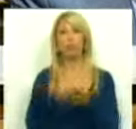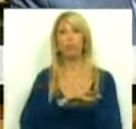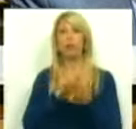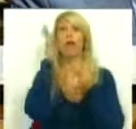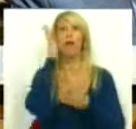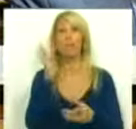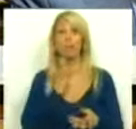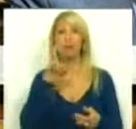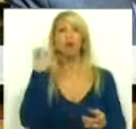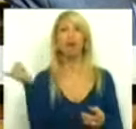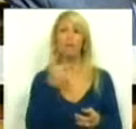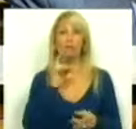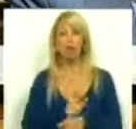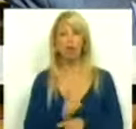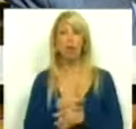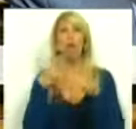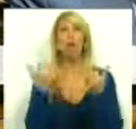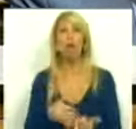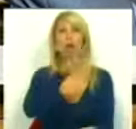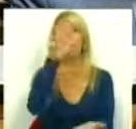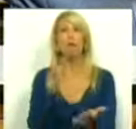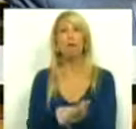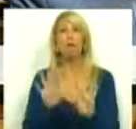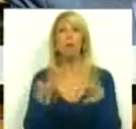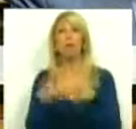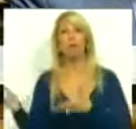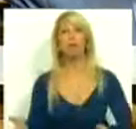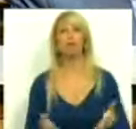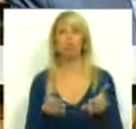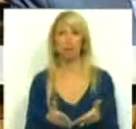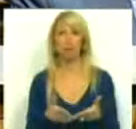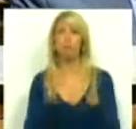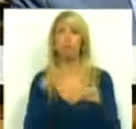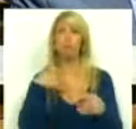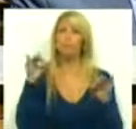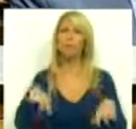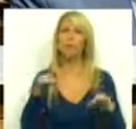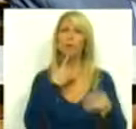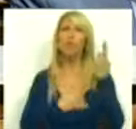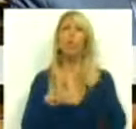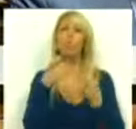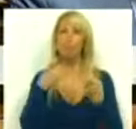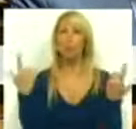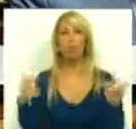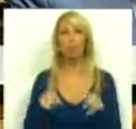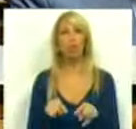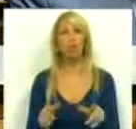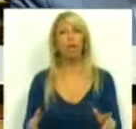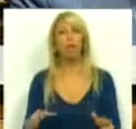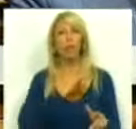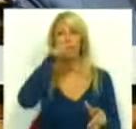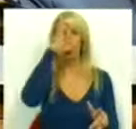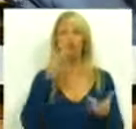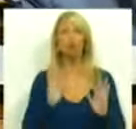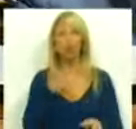a conclusão e aprovação do Conceito Estratégico. Para terminar, abordaria uma questão que tem estado em cima da mesa e que o Sr. Ministro também já